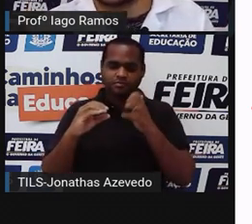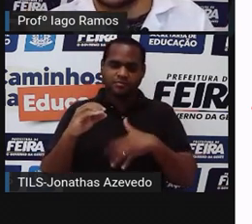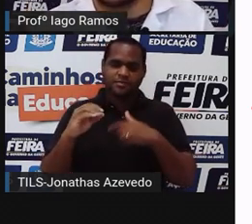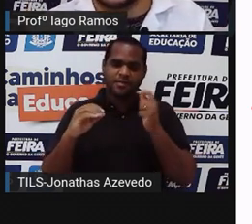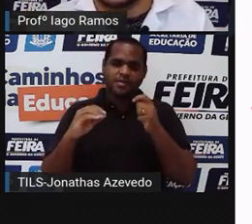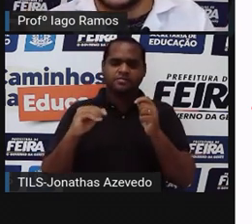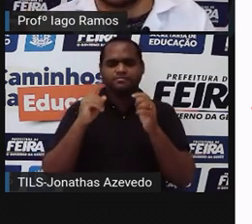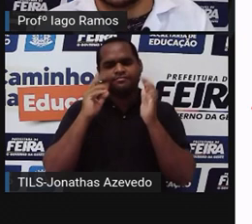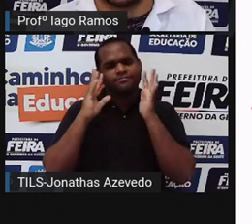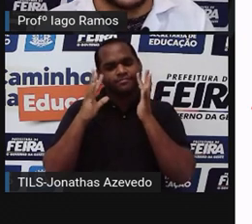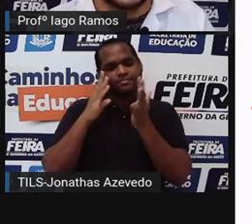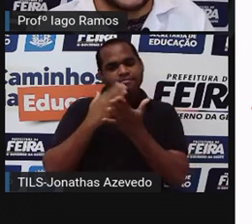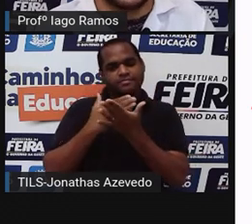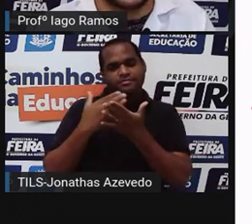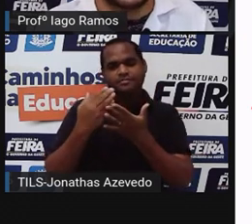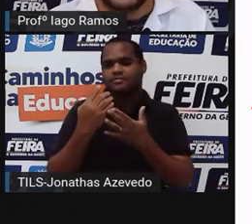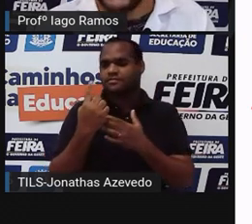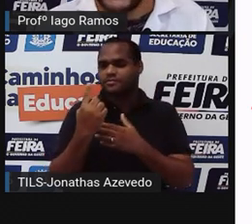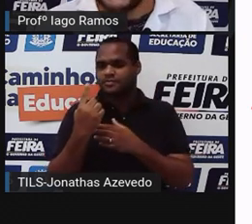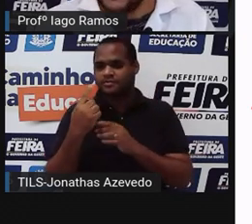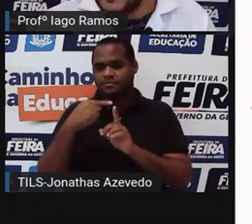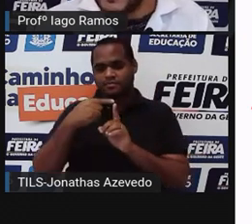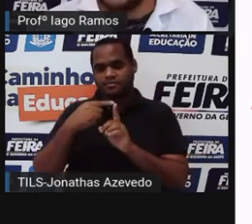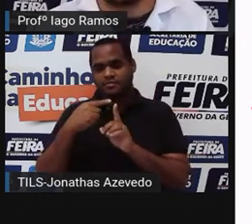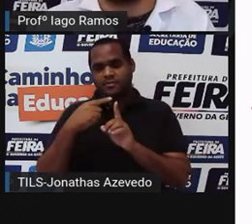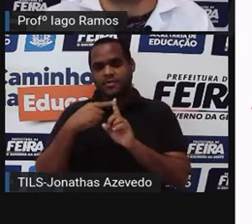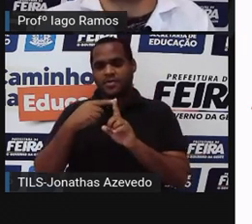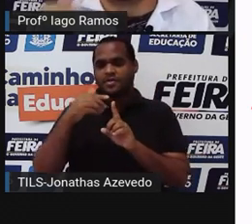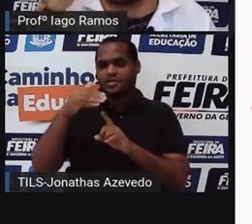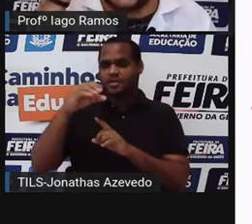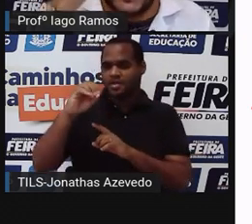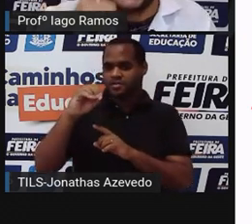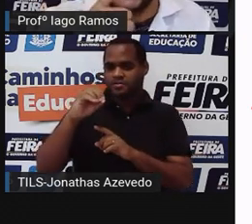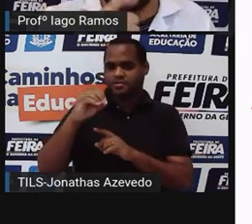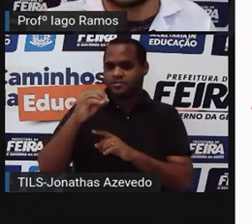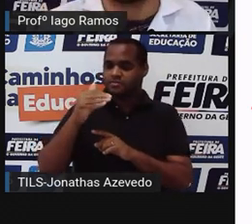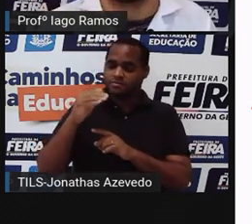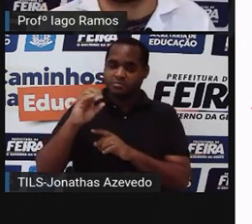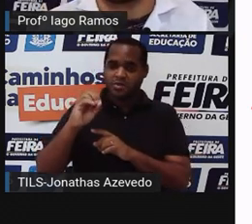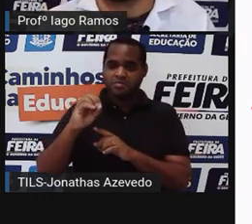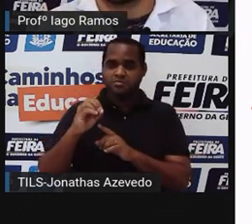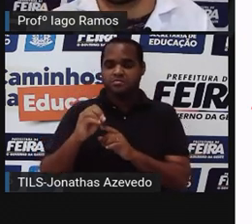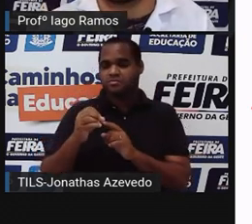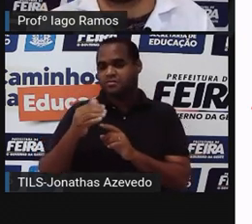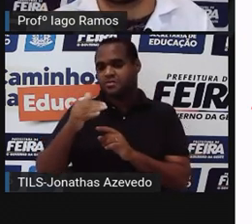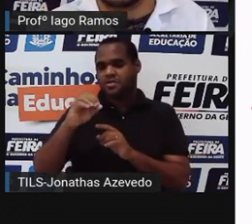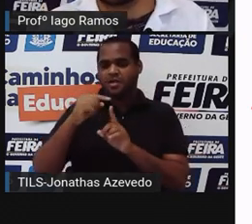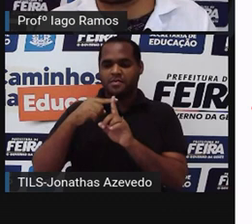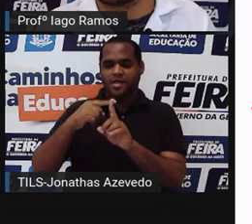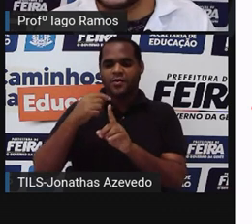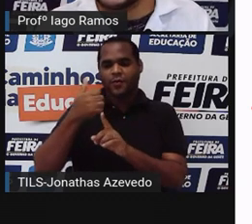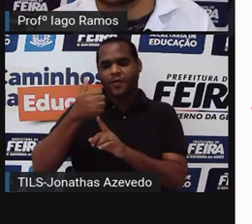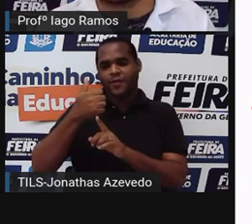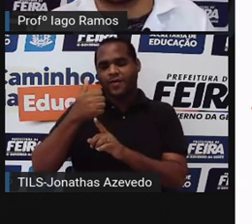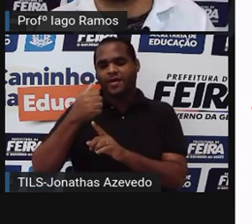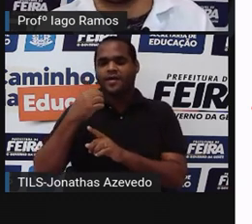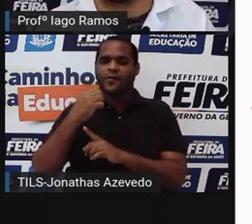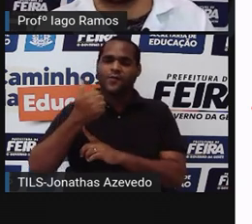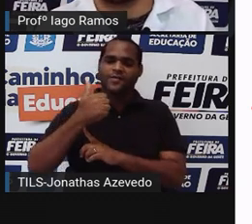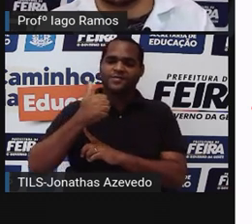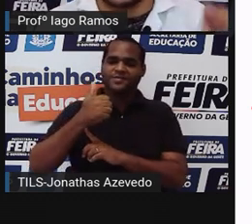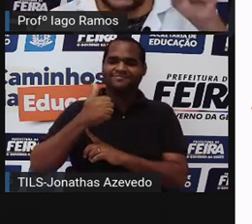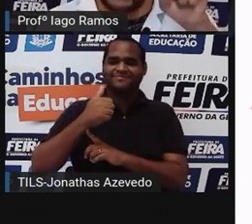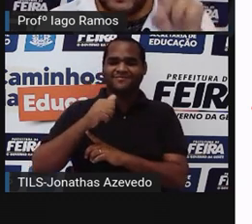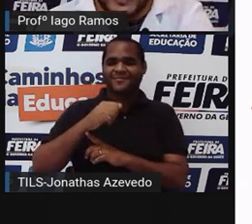a pensar, ó, em 1 e 10. Se eu fizer 1 vezes 10, dá 10. Só que quando eu somar 1 com 10, tem que